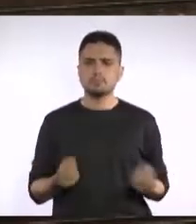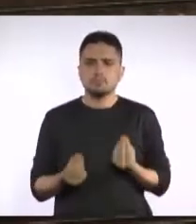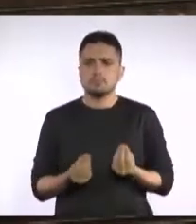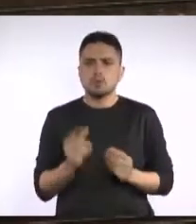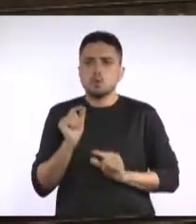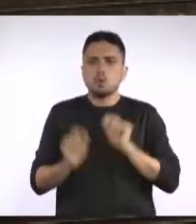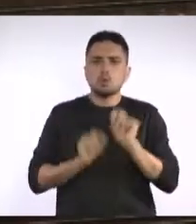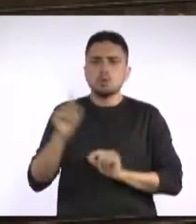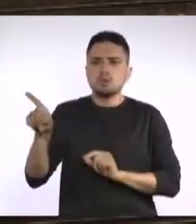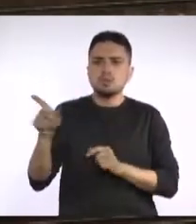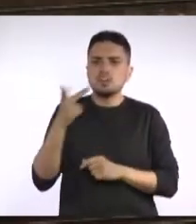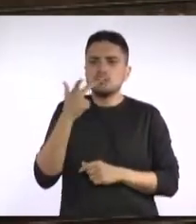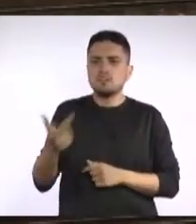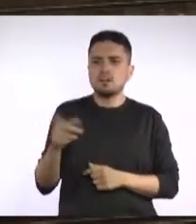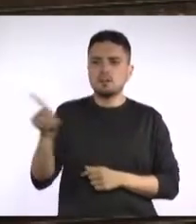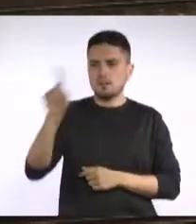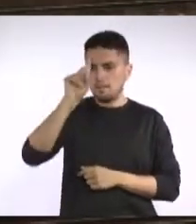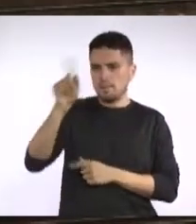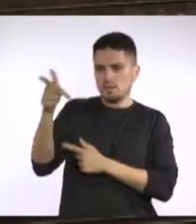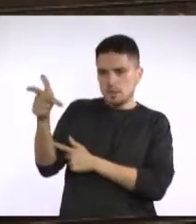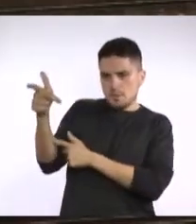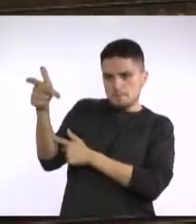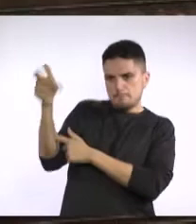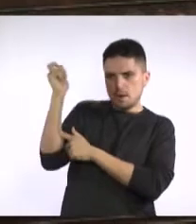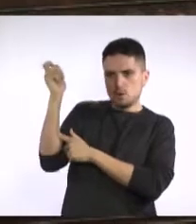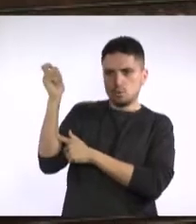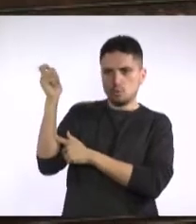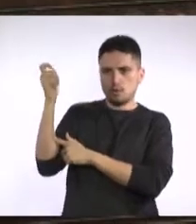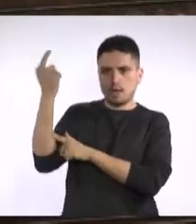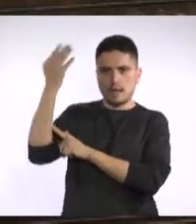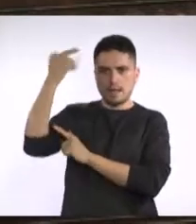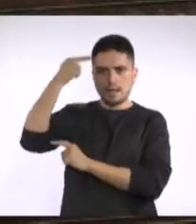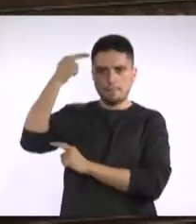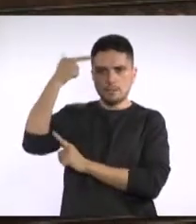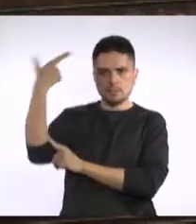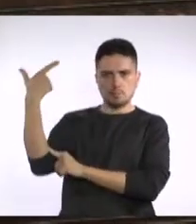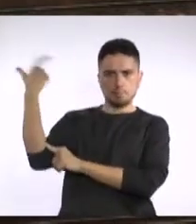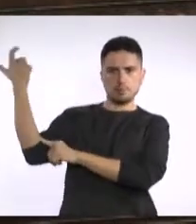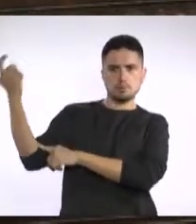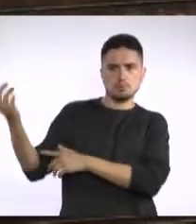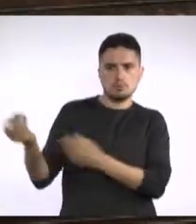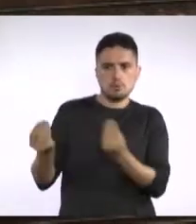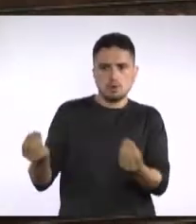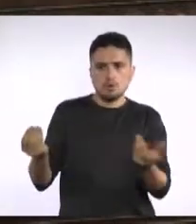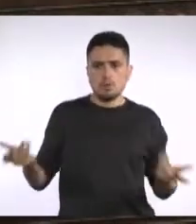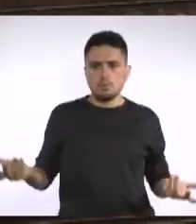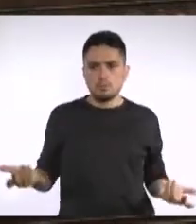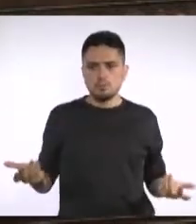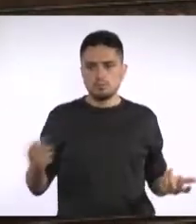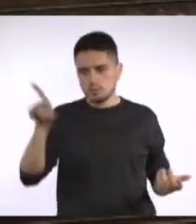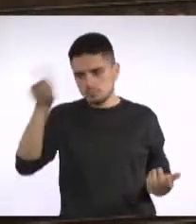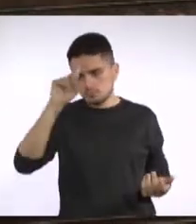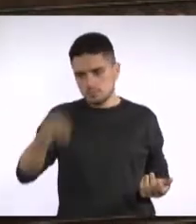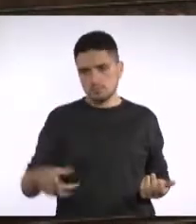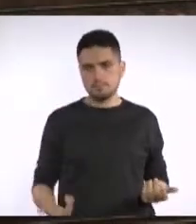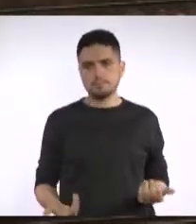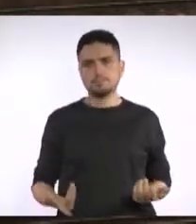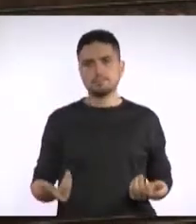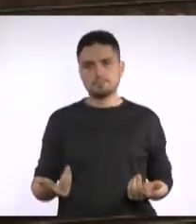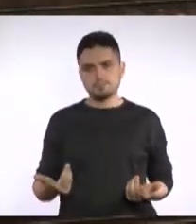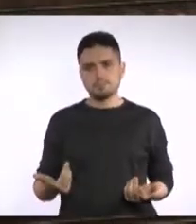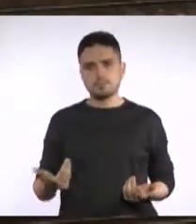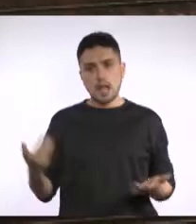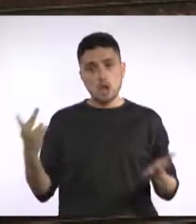mirar e atirar na cabecinha. Eu gostaria de saber, a gente está amargando aí na noite passada a morte